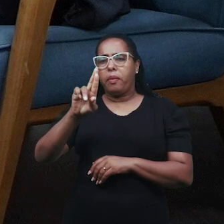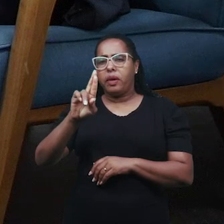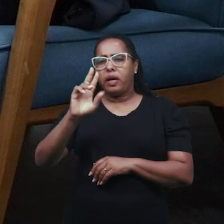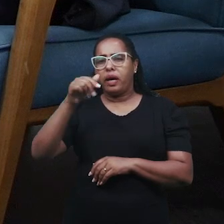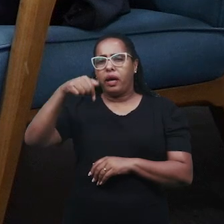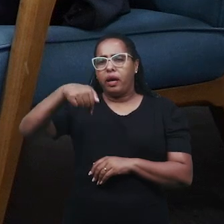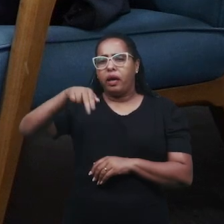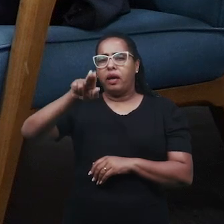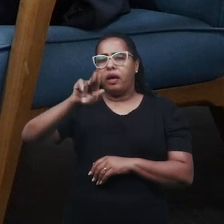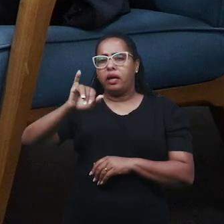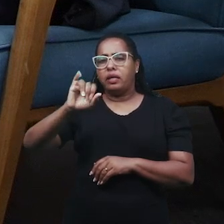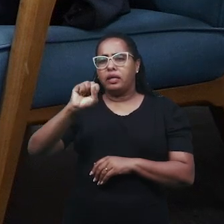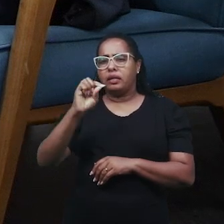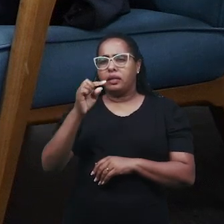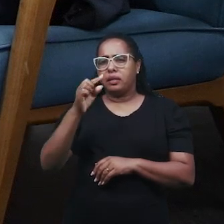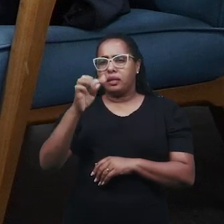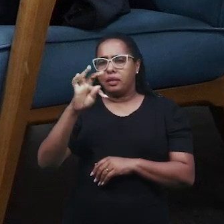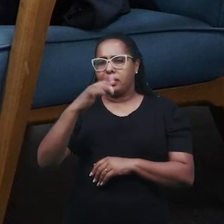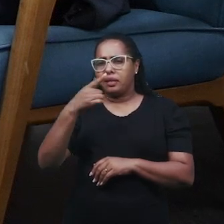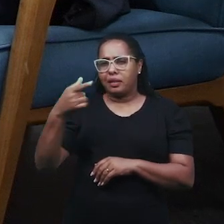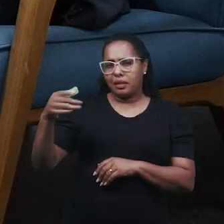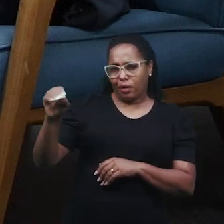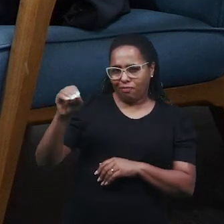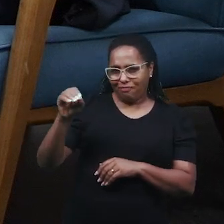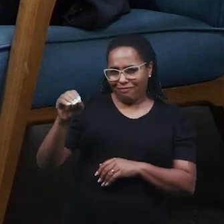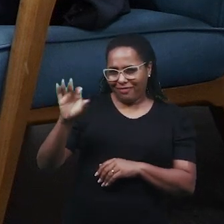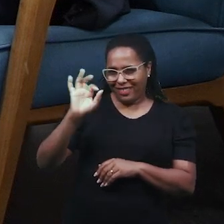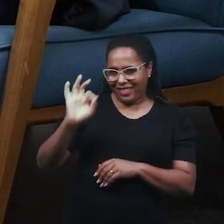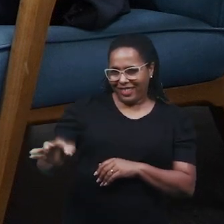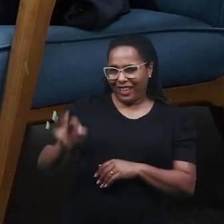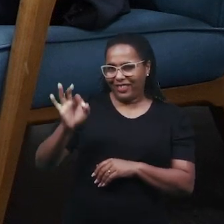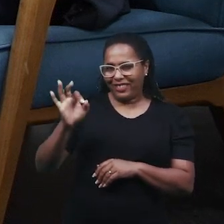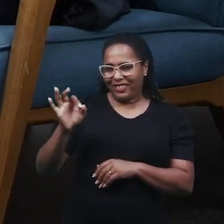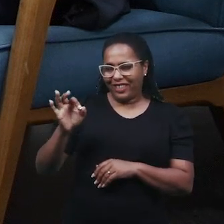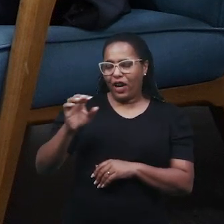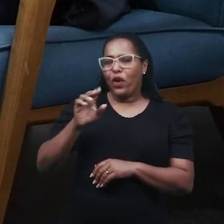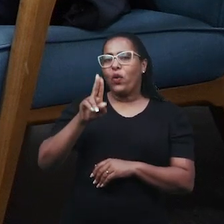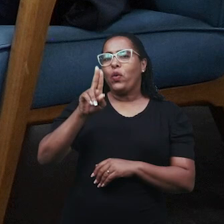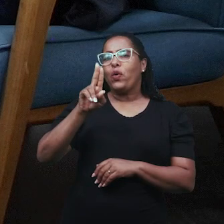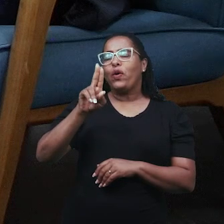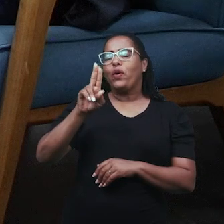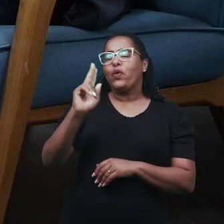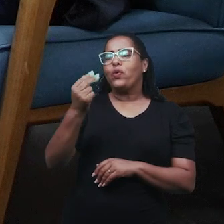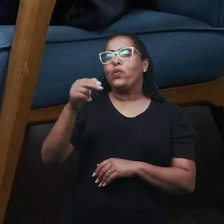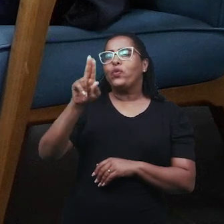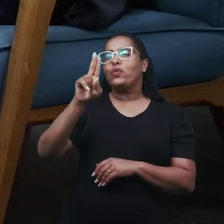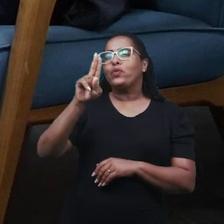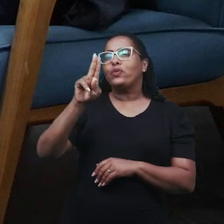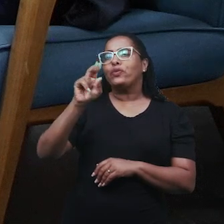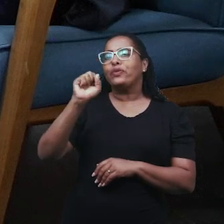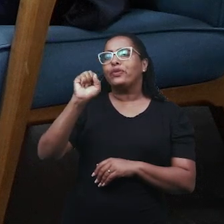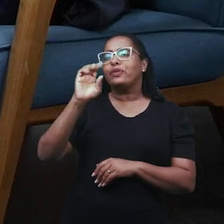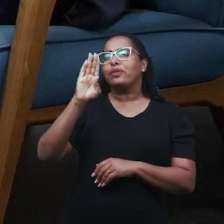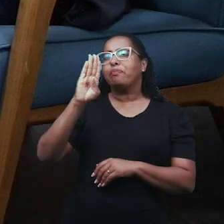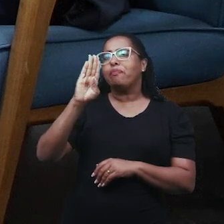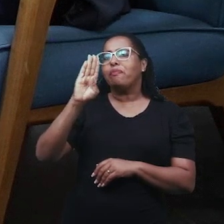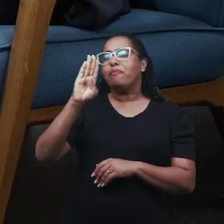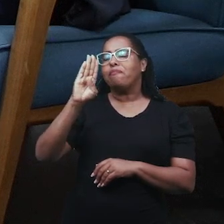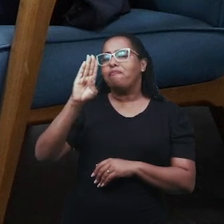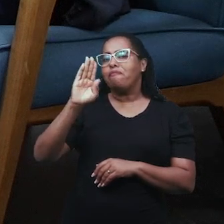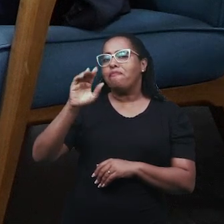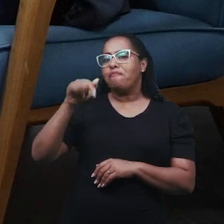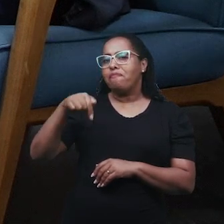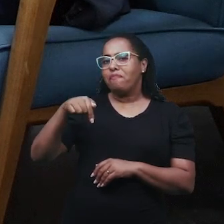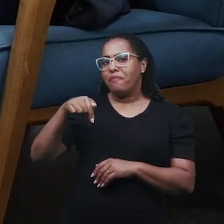uzbek. Sim, é a maneira como chama quem nasceu no Uzbequistão. Uzbek. É do Uzbek, tá certo? A